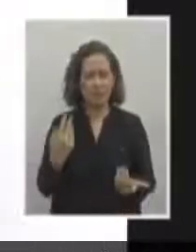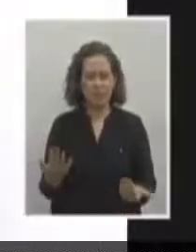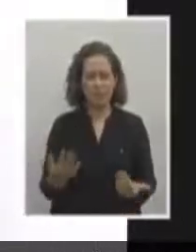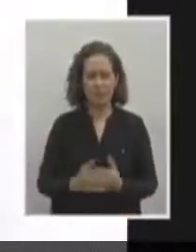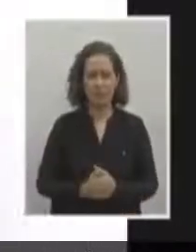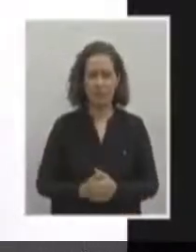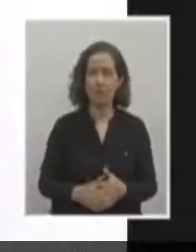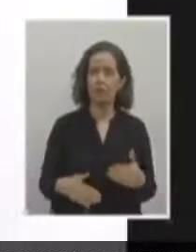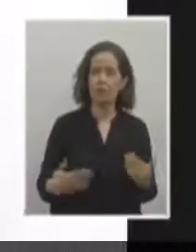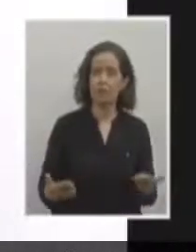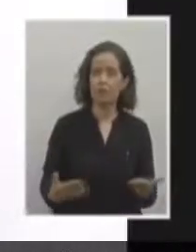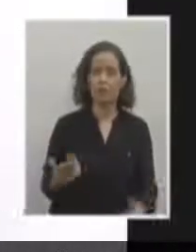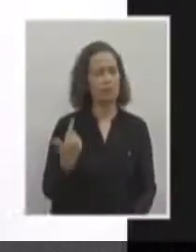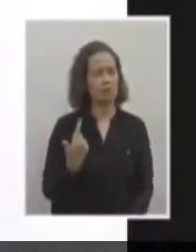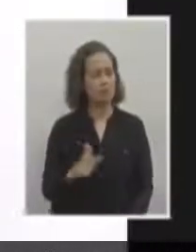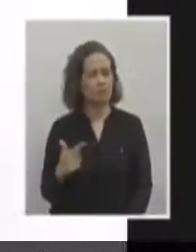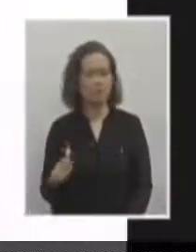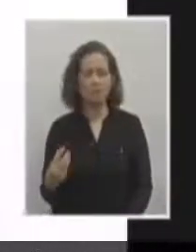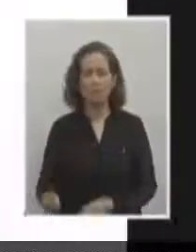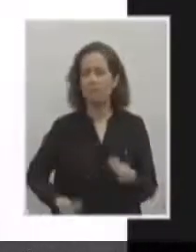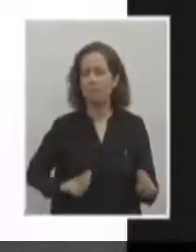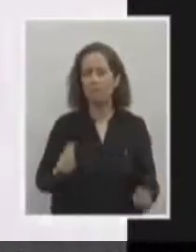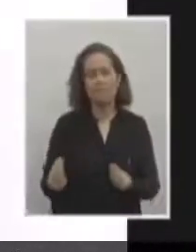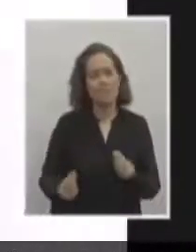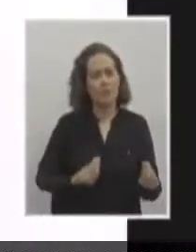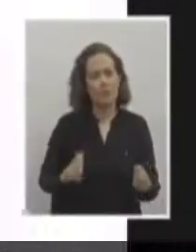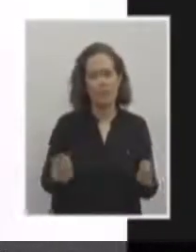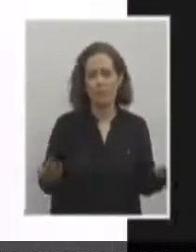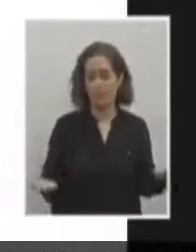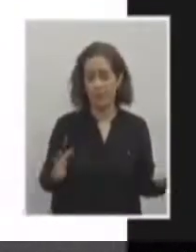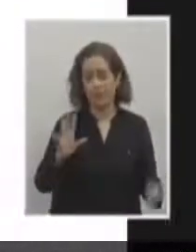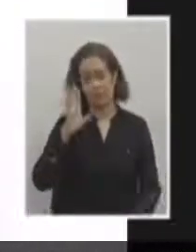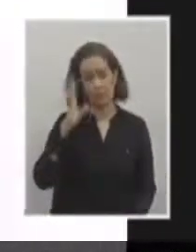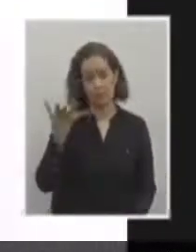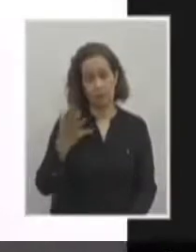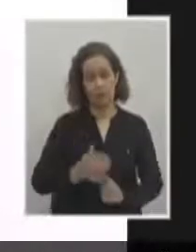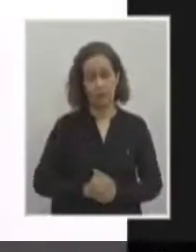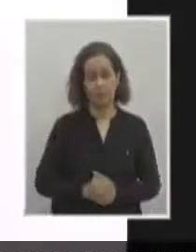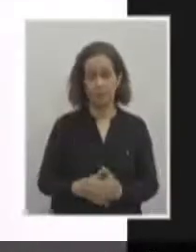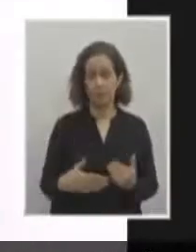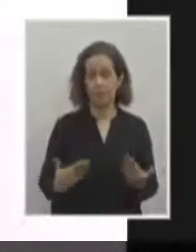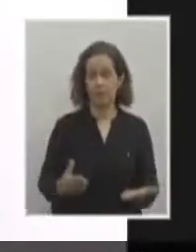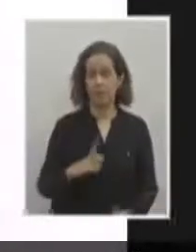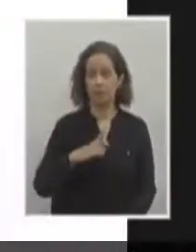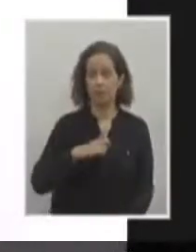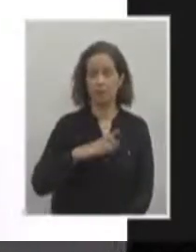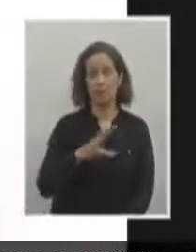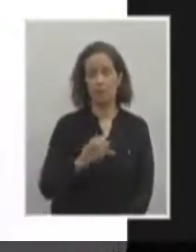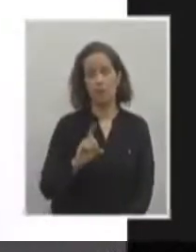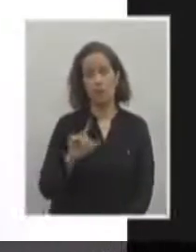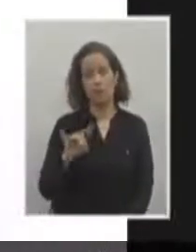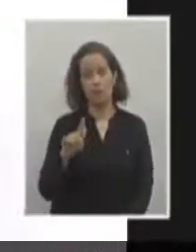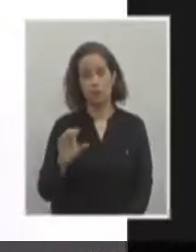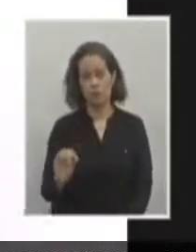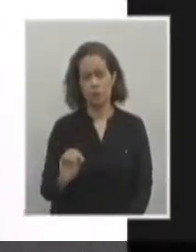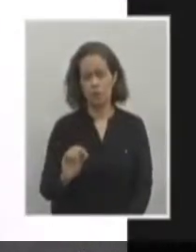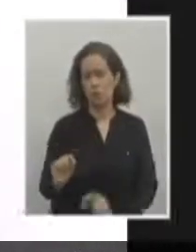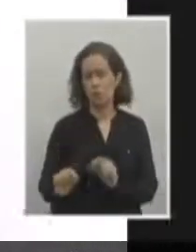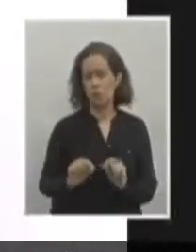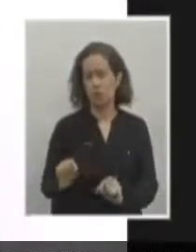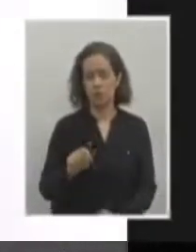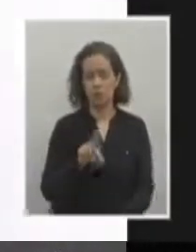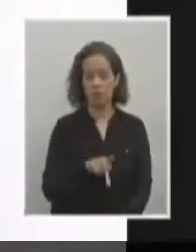não tinha como fazer essa situação. Foi criado um código onde esse professor, ele resguardava a